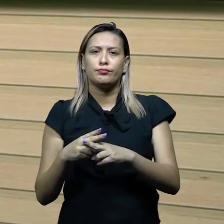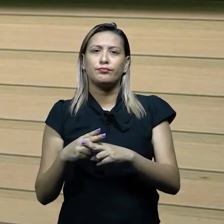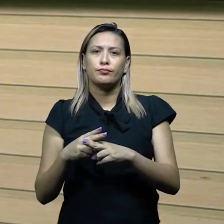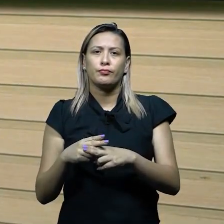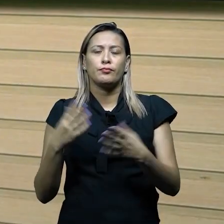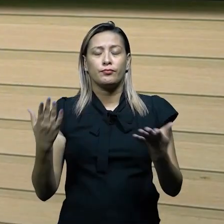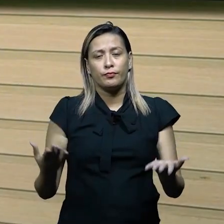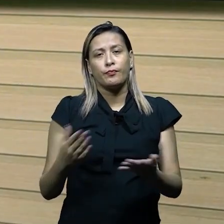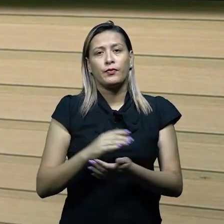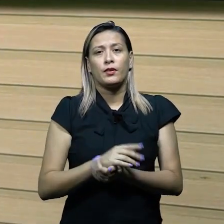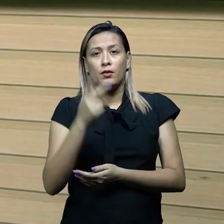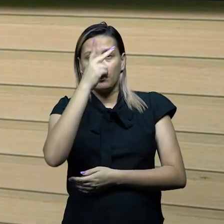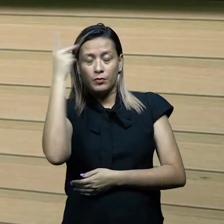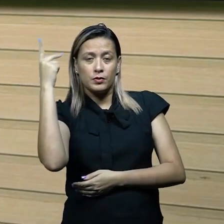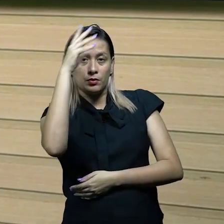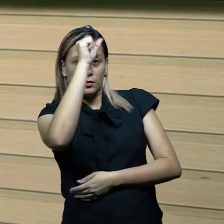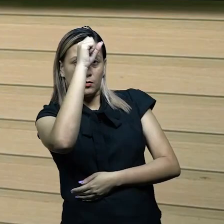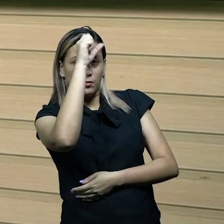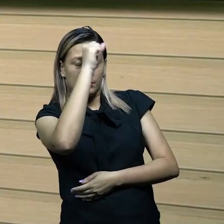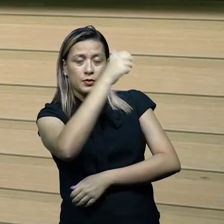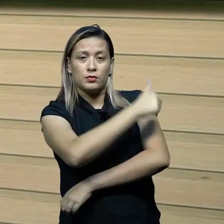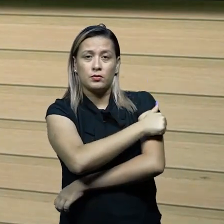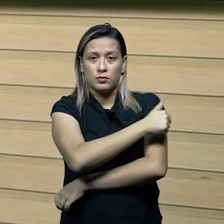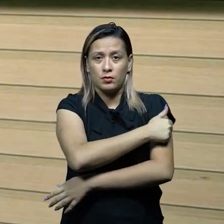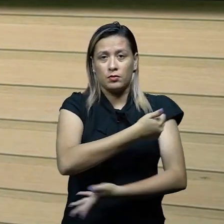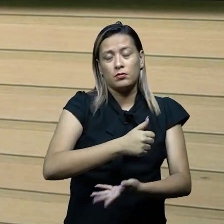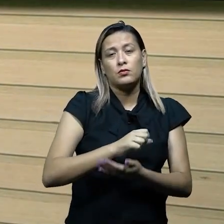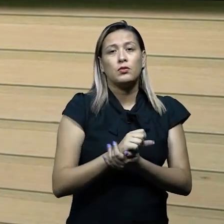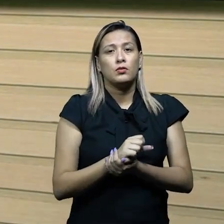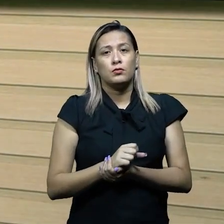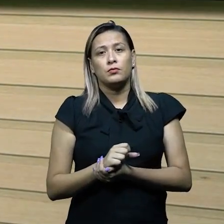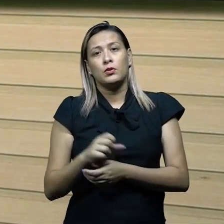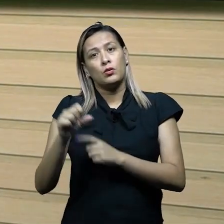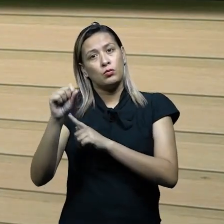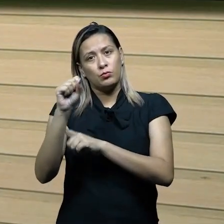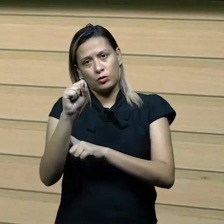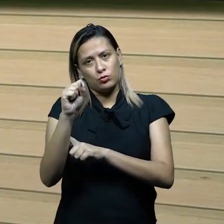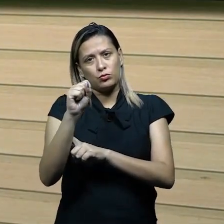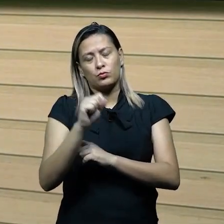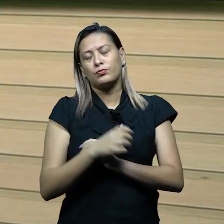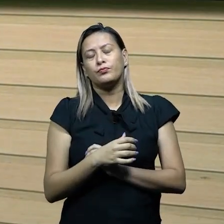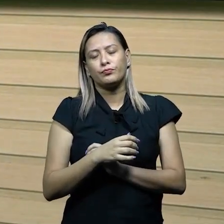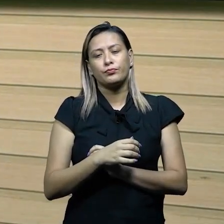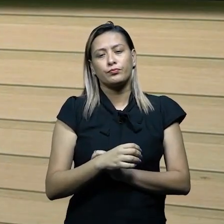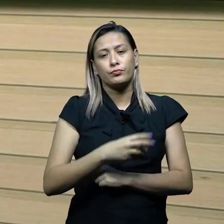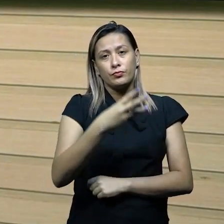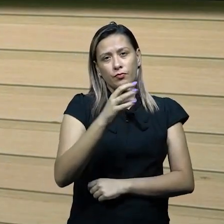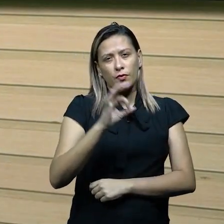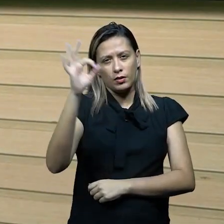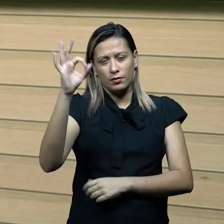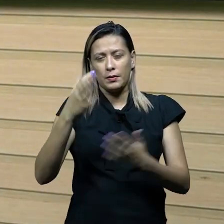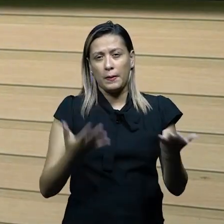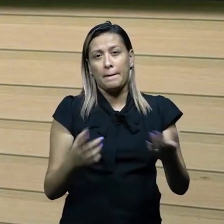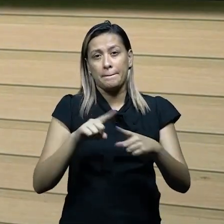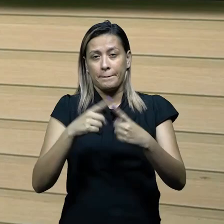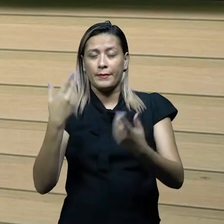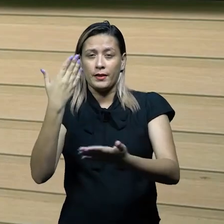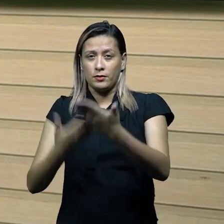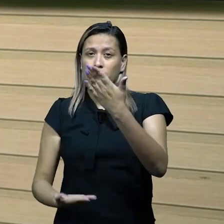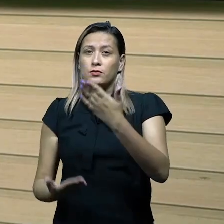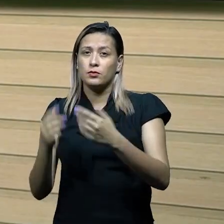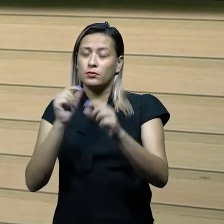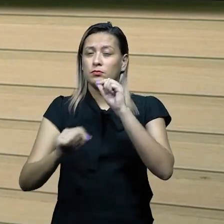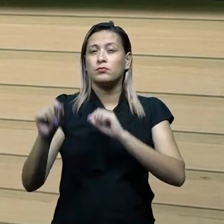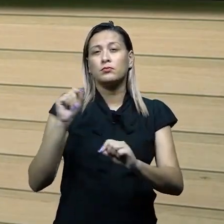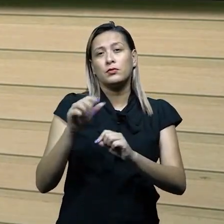Econômica. Lembrando que no caso do profissional chamado aprendiz, essa porcentagem não é de 8%, é de 2%, mas não é nada descontado. Muita